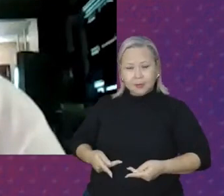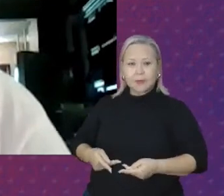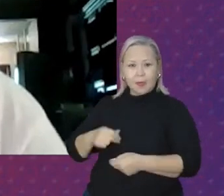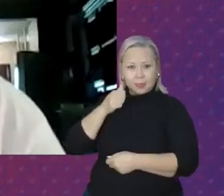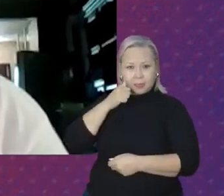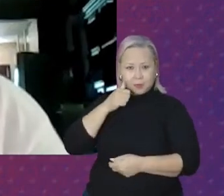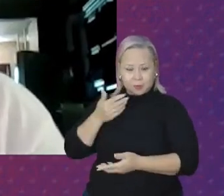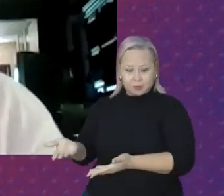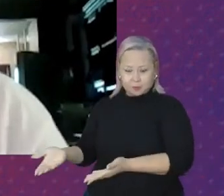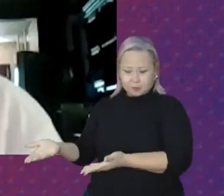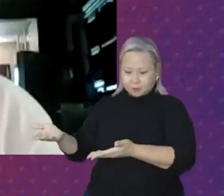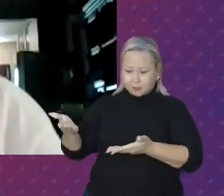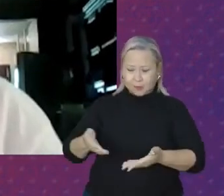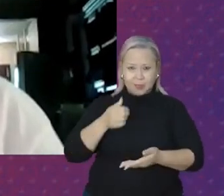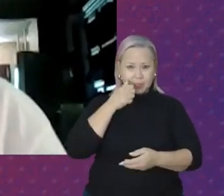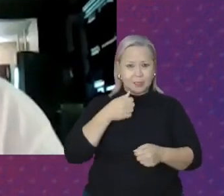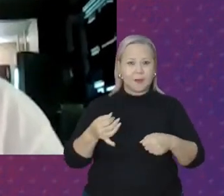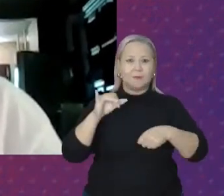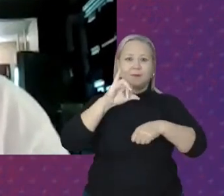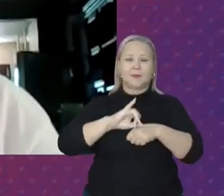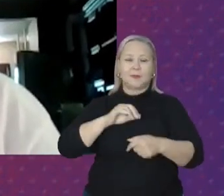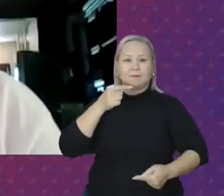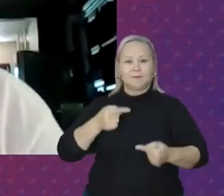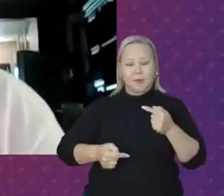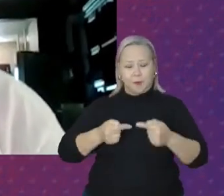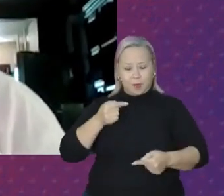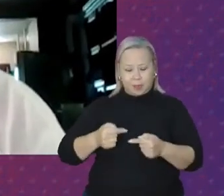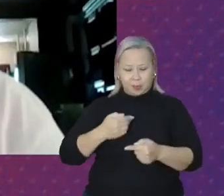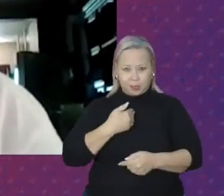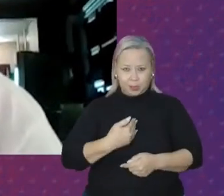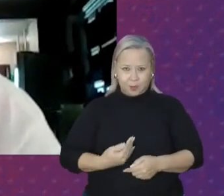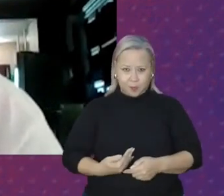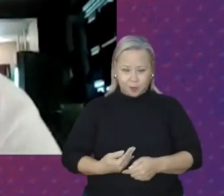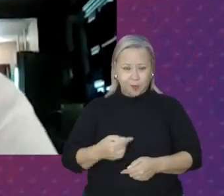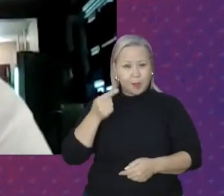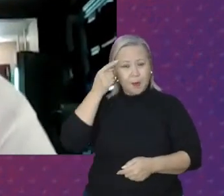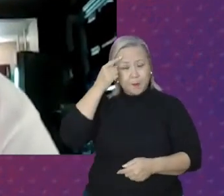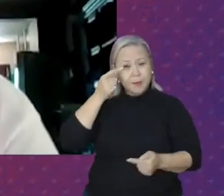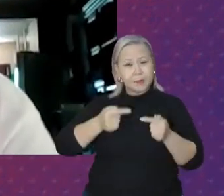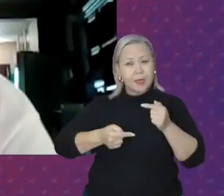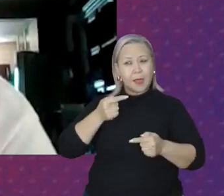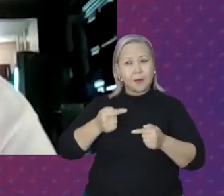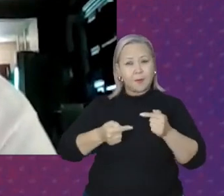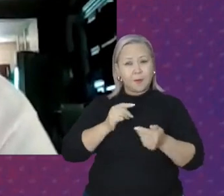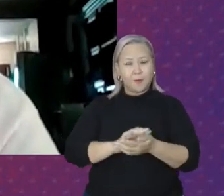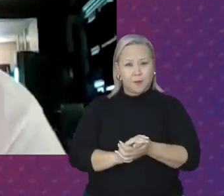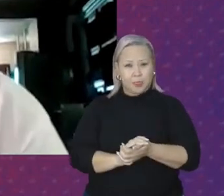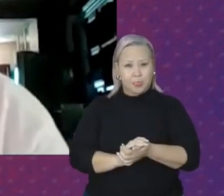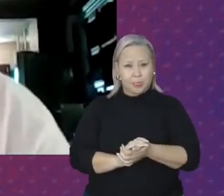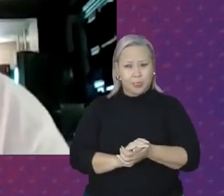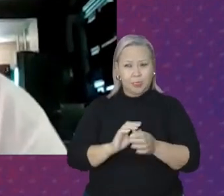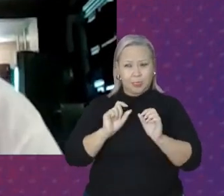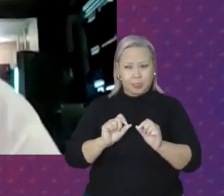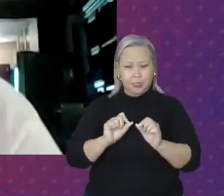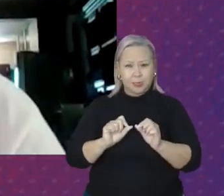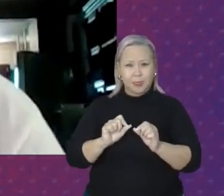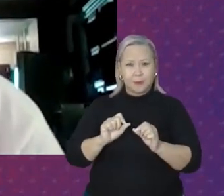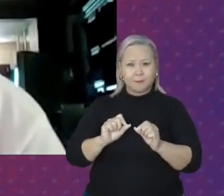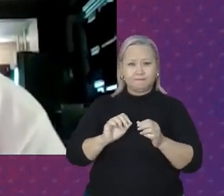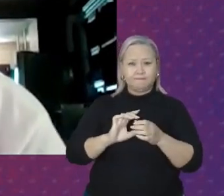para o centro da política pública. Pensar a política LGBT nacional é